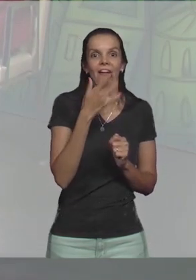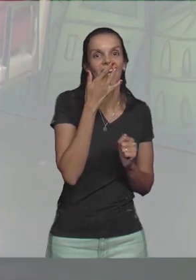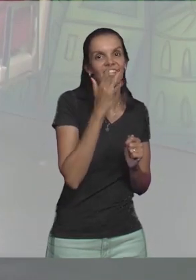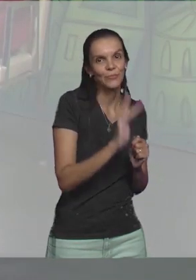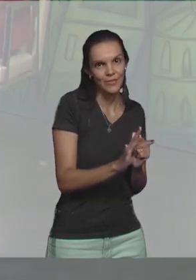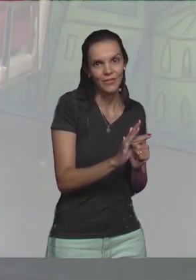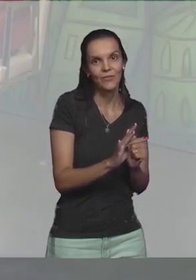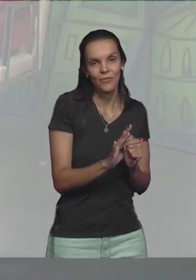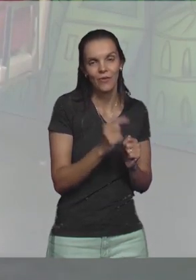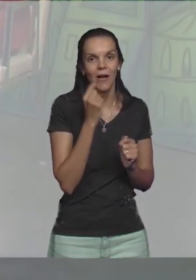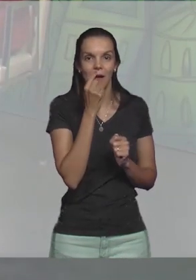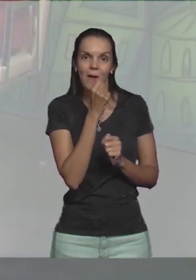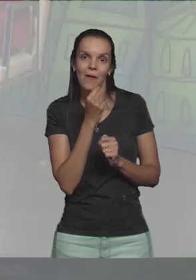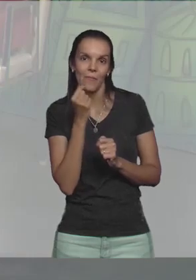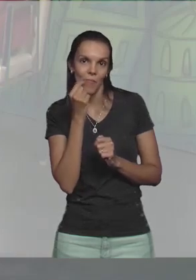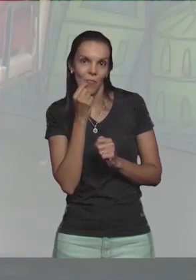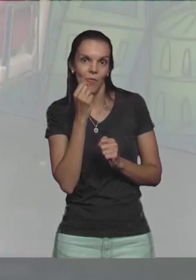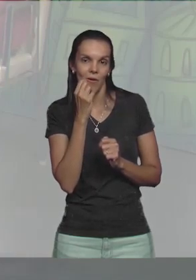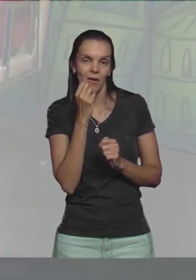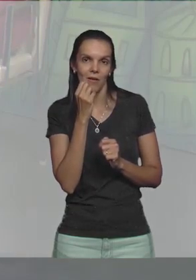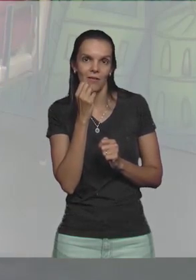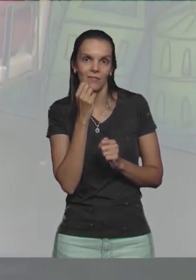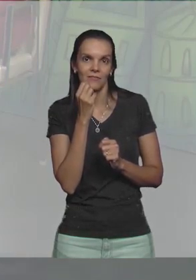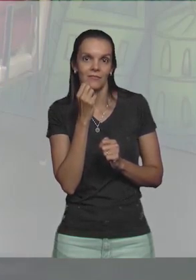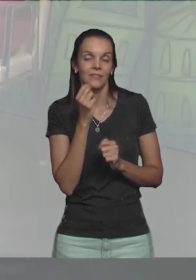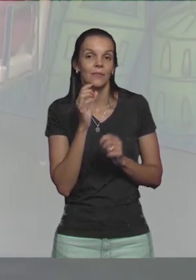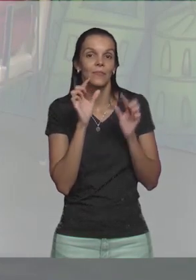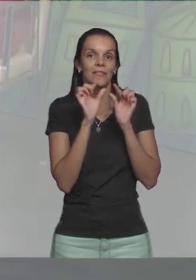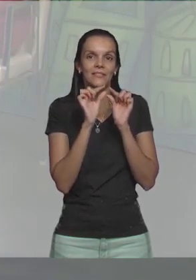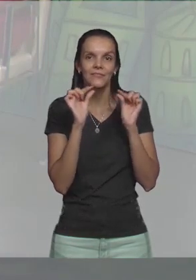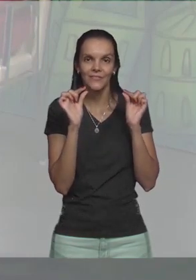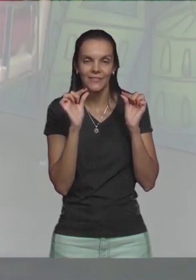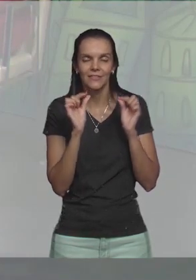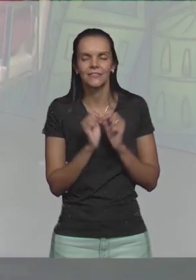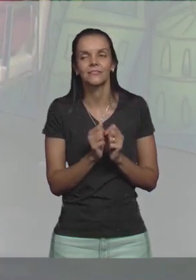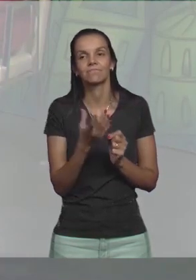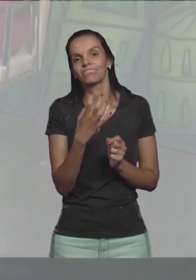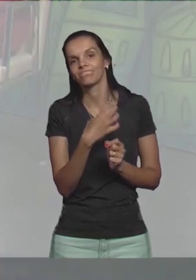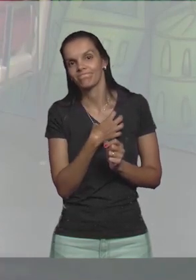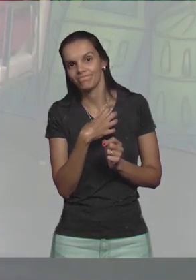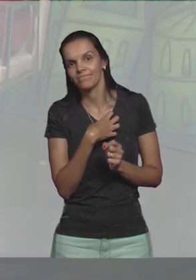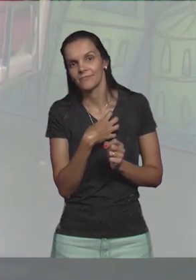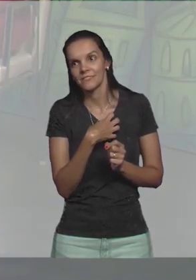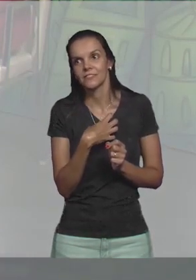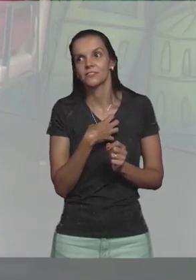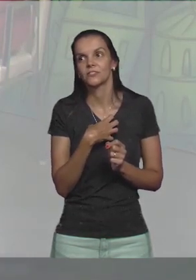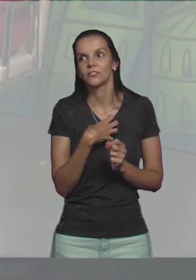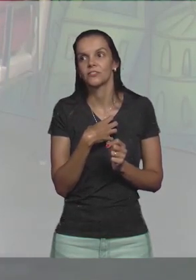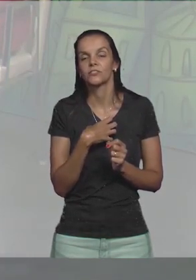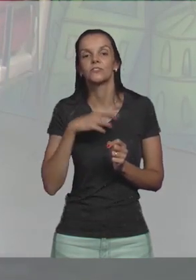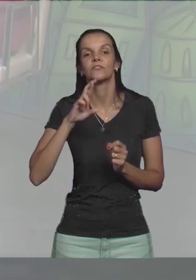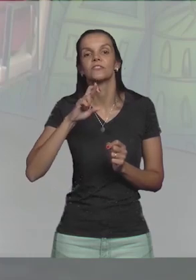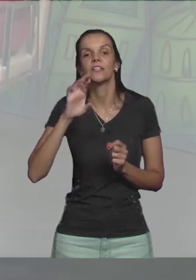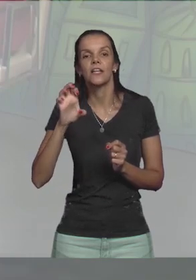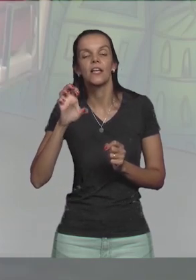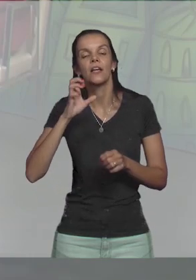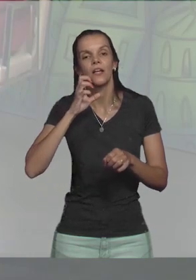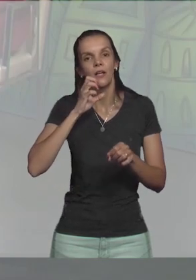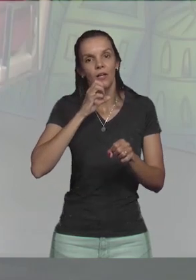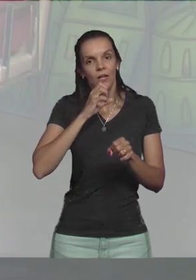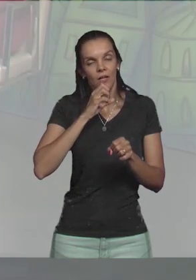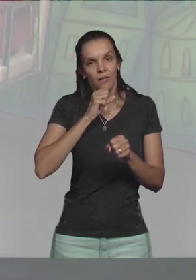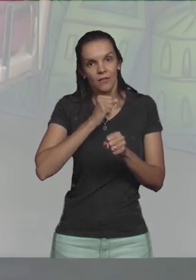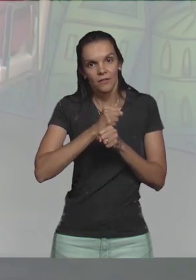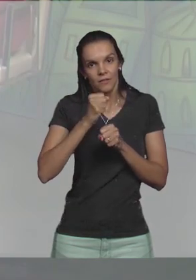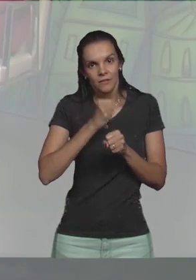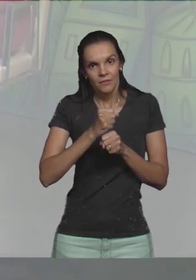de branco. A boca que não tinha lábios grandes, sabe? Então toda essa forma como a gente foi se reconstruindo, e é